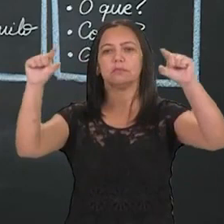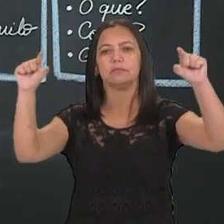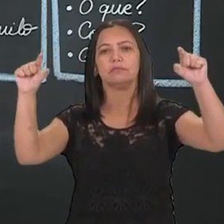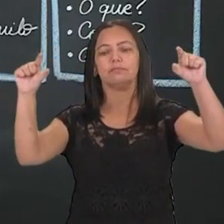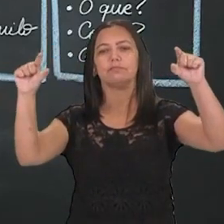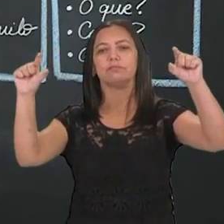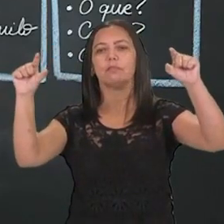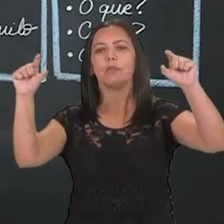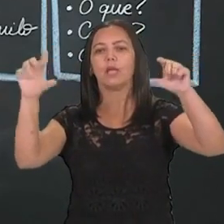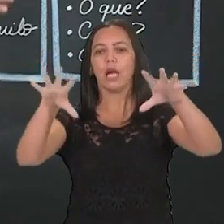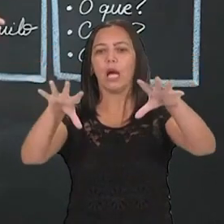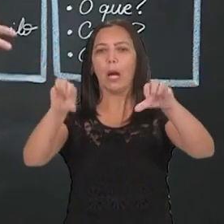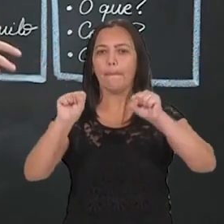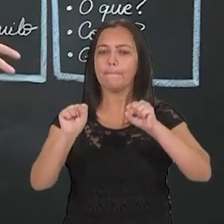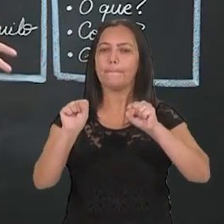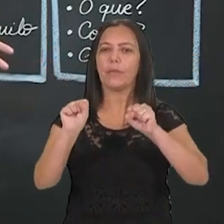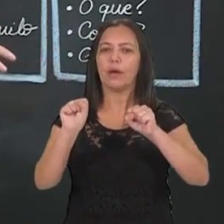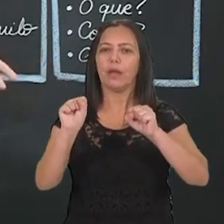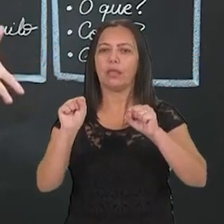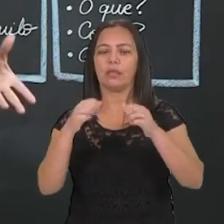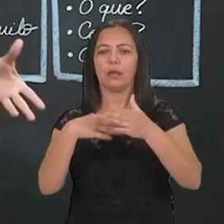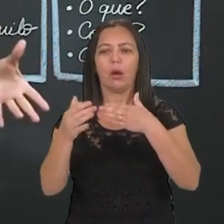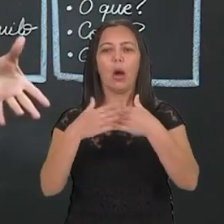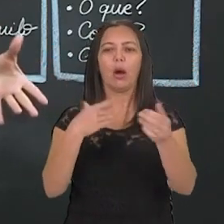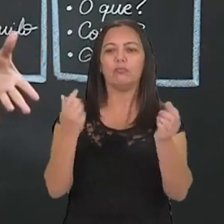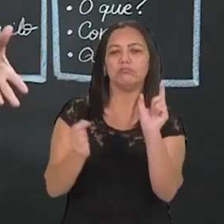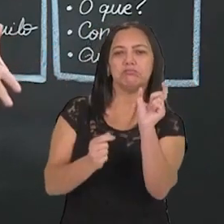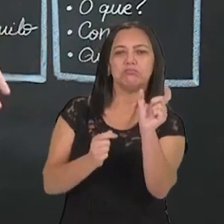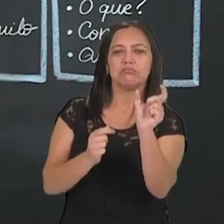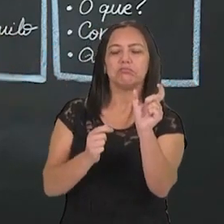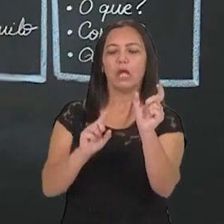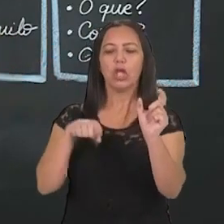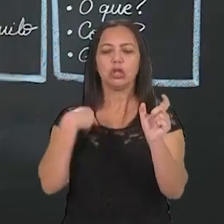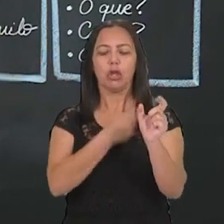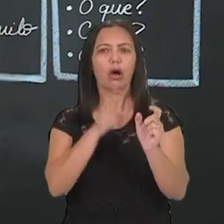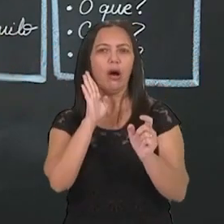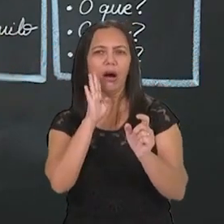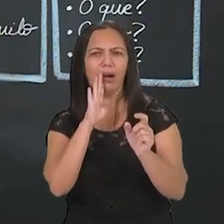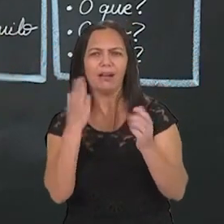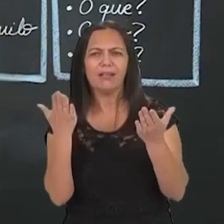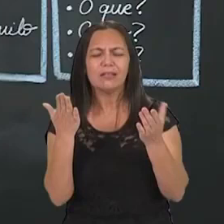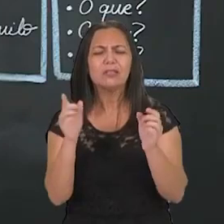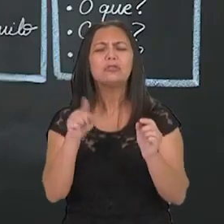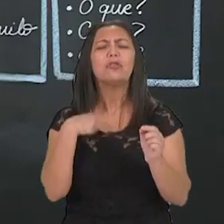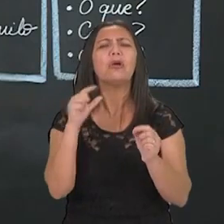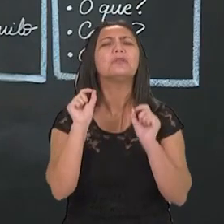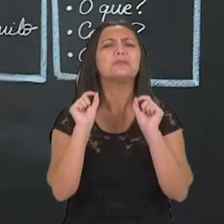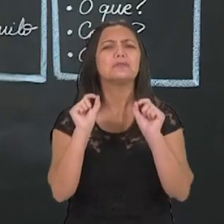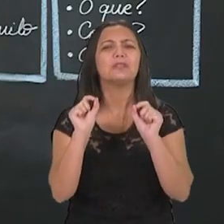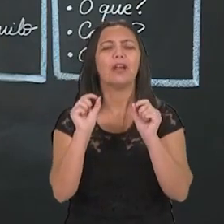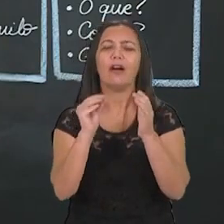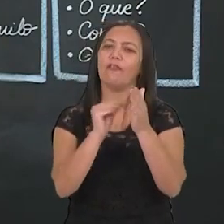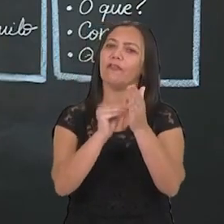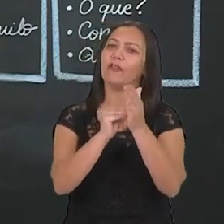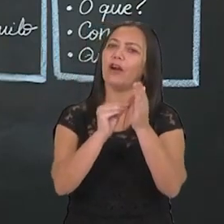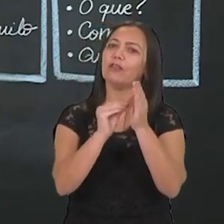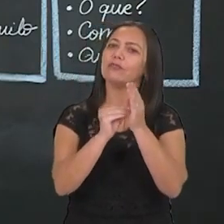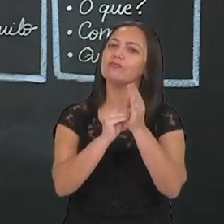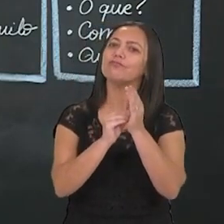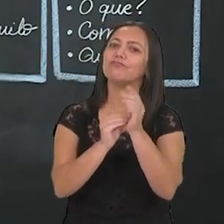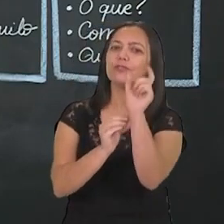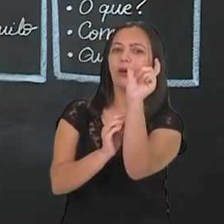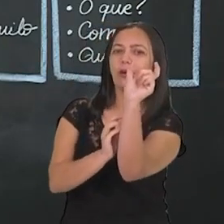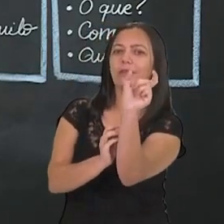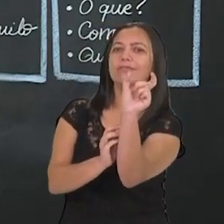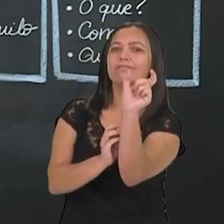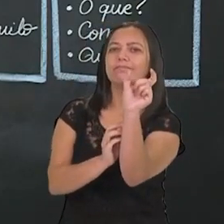no discurso. O possessivo não caminha aí aleatoriamente, eu não posso simplesmente dizer, o nosso foi legal. O nosso o quê? Vai faltar o complemento, vai faltar